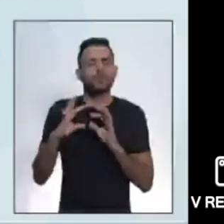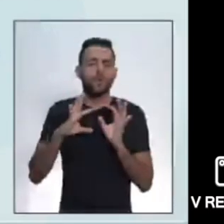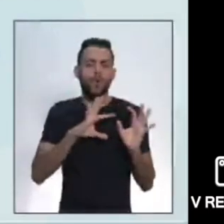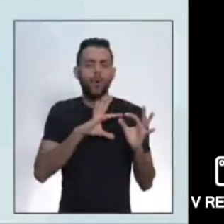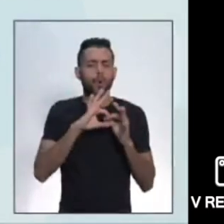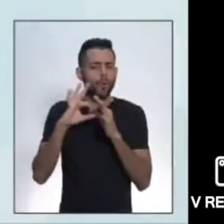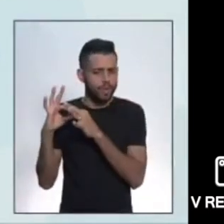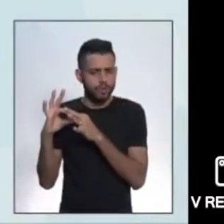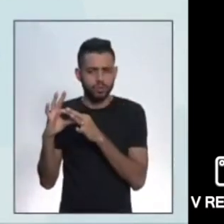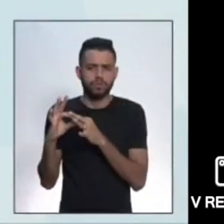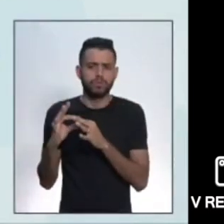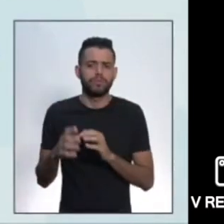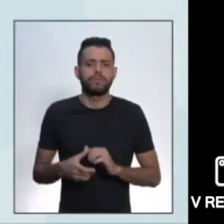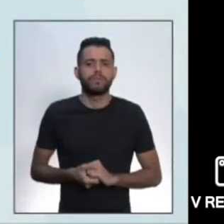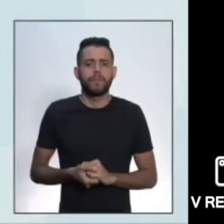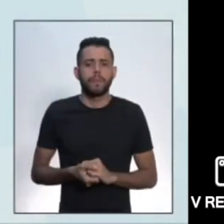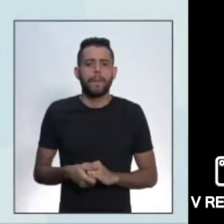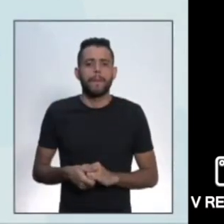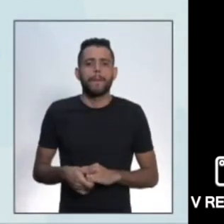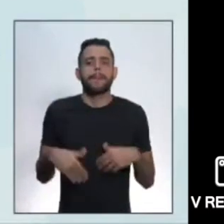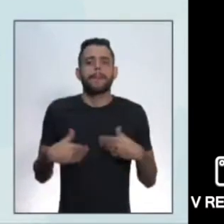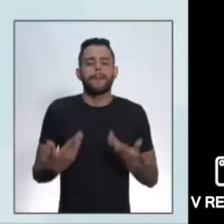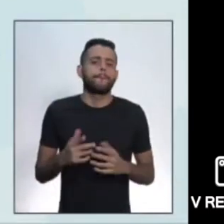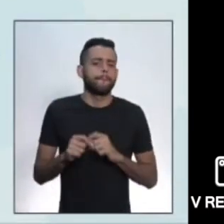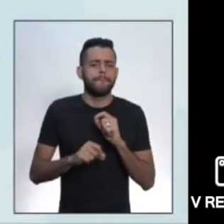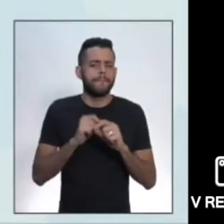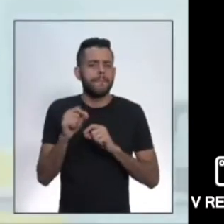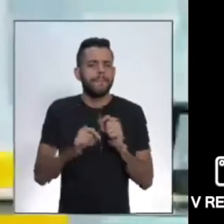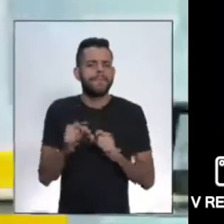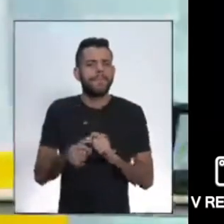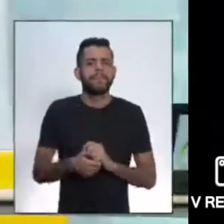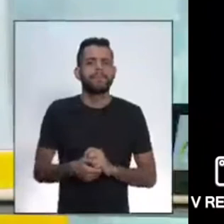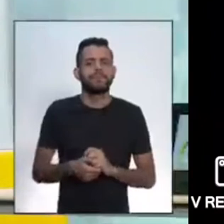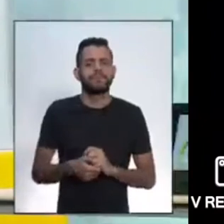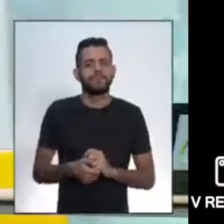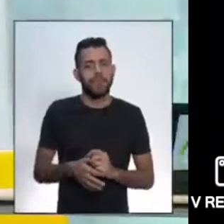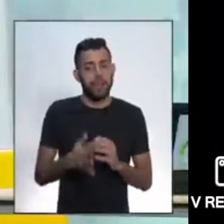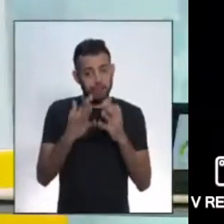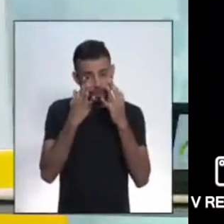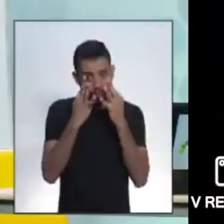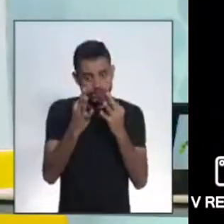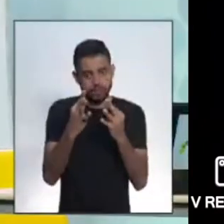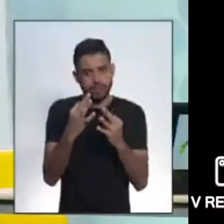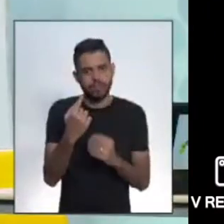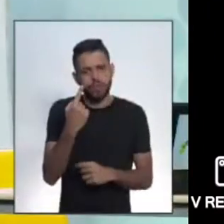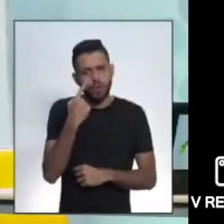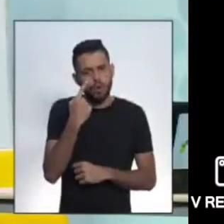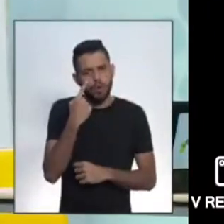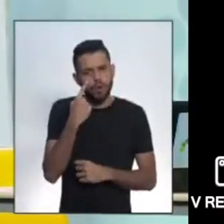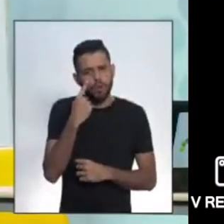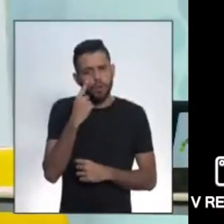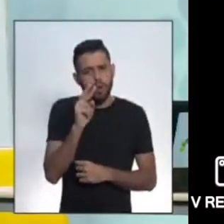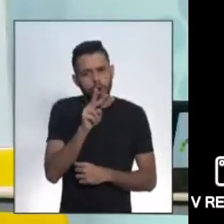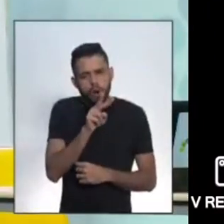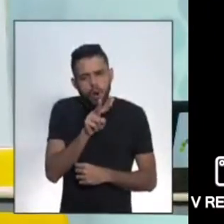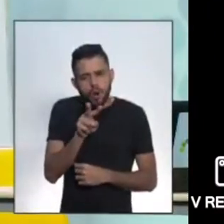à questão, né? Então, nós temos o seguinte. Prestem muita atenção, olhem para o